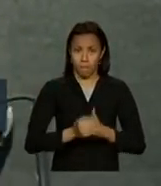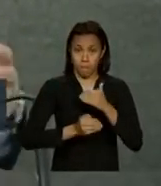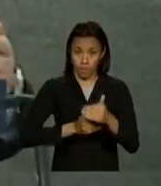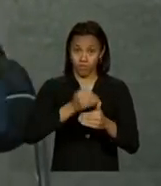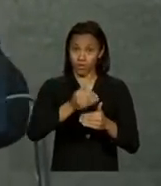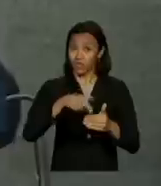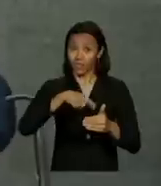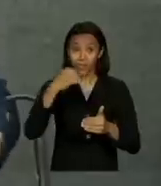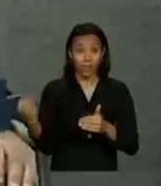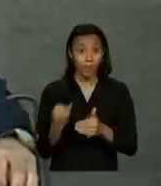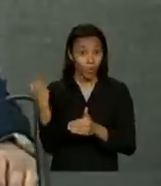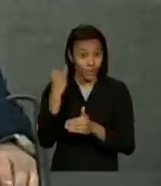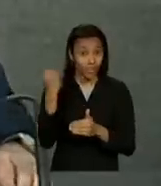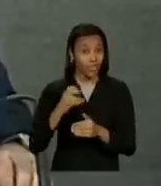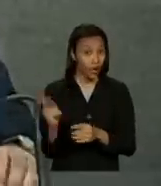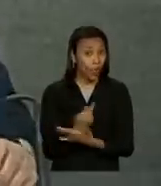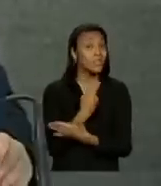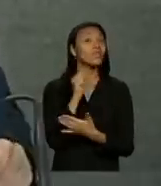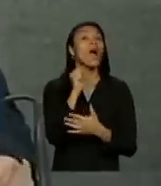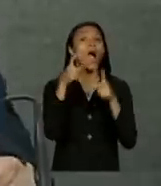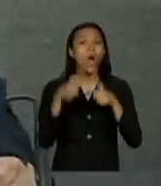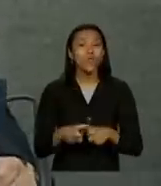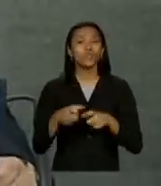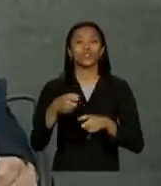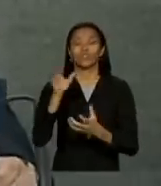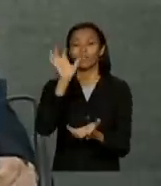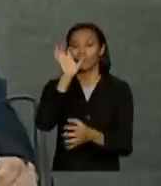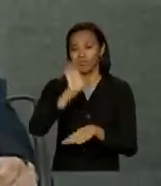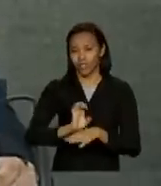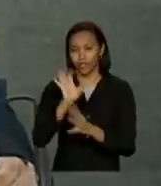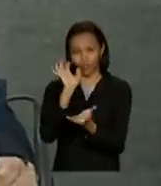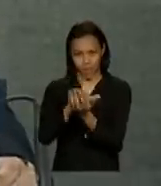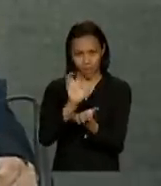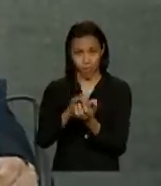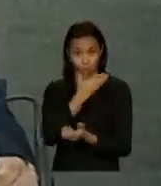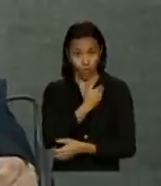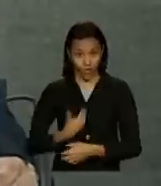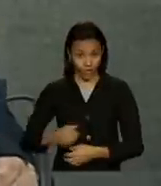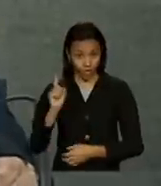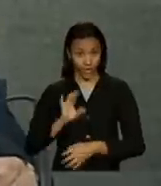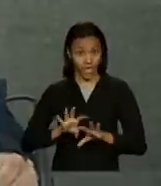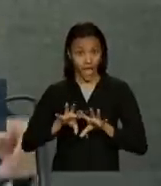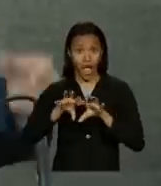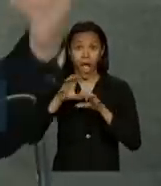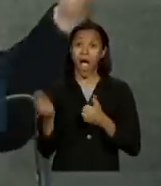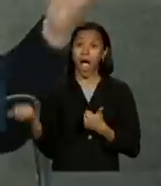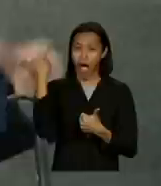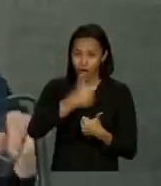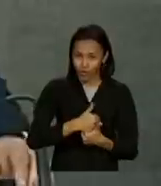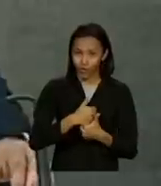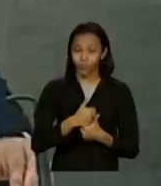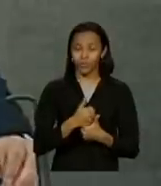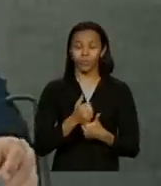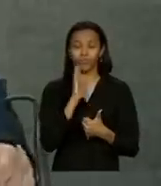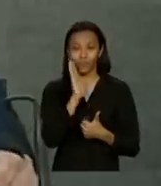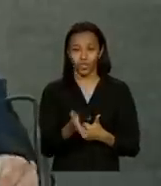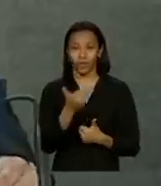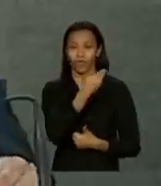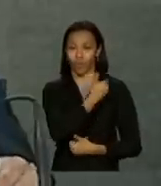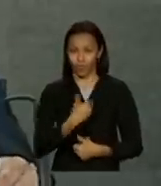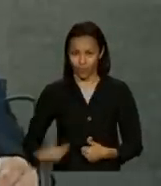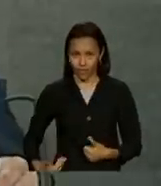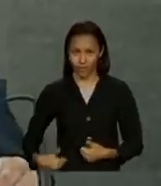extraordinário também é em Pernambuco tá certo o governador lá logo que assumiu o Armando o